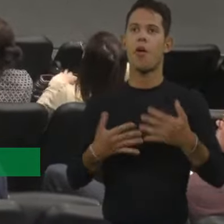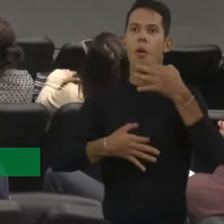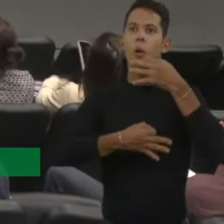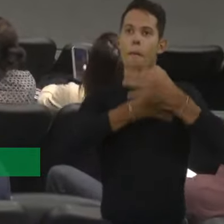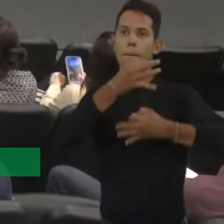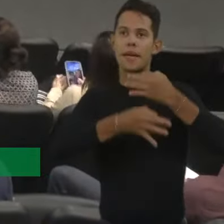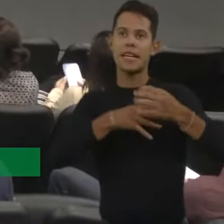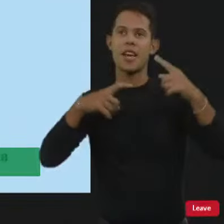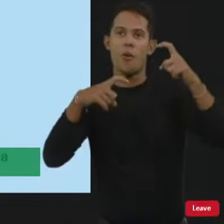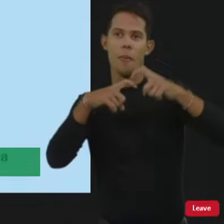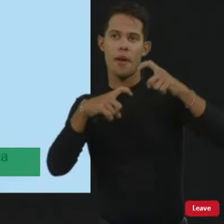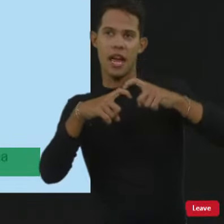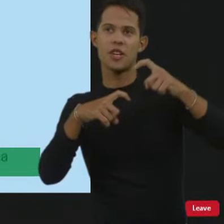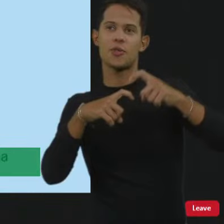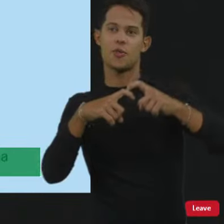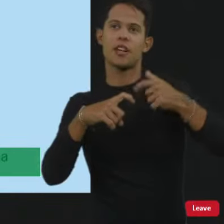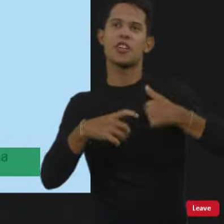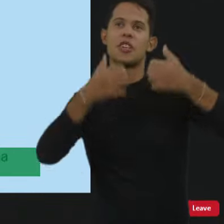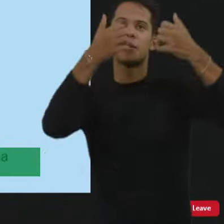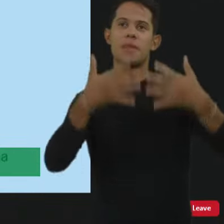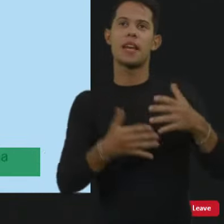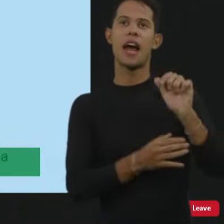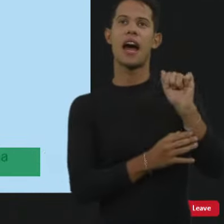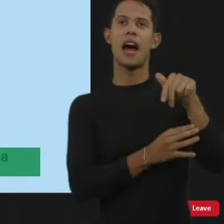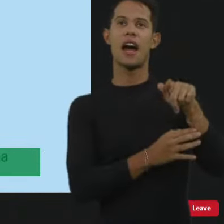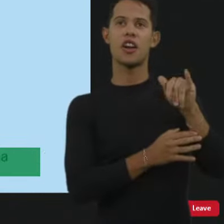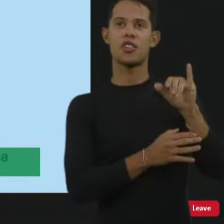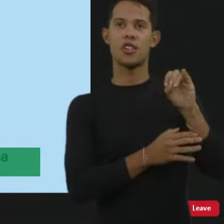define angedema hereditário como uma doença rara